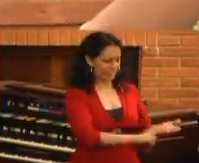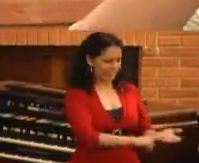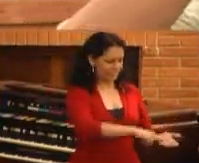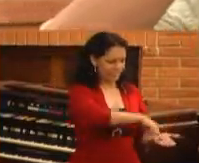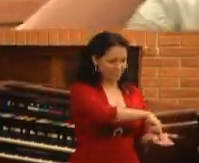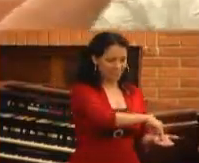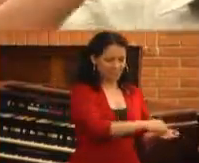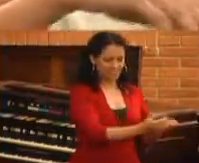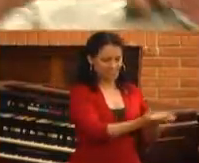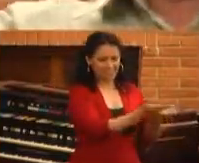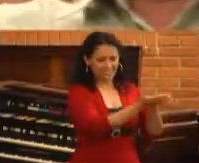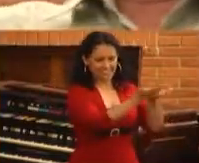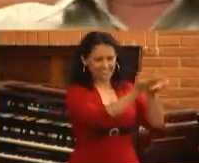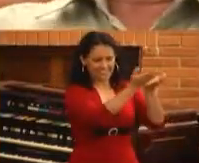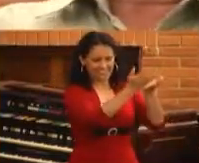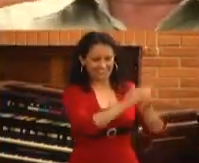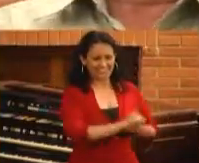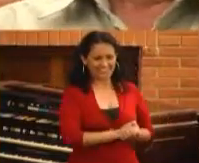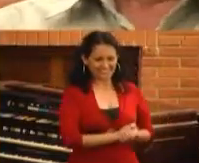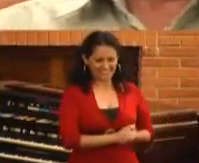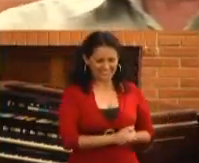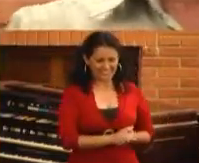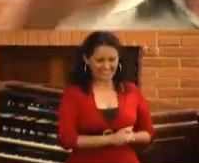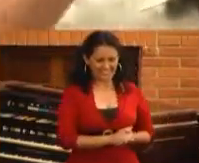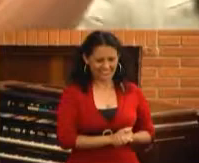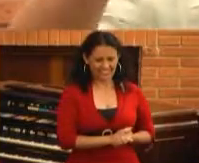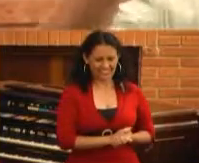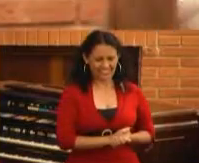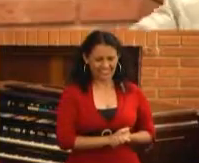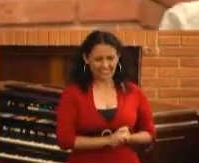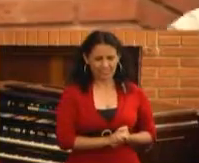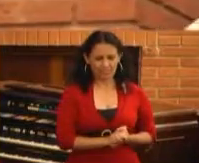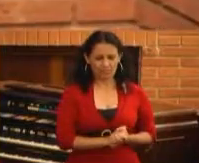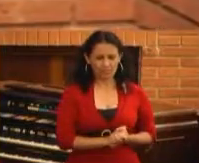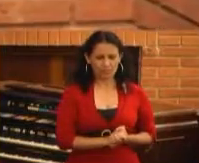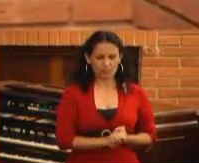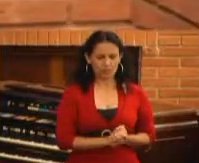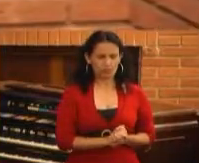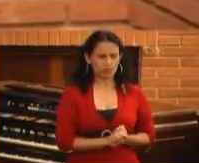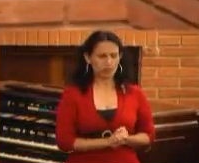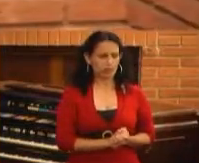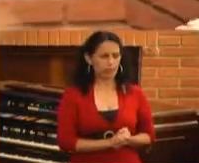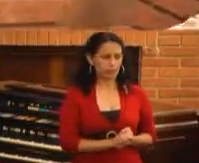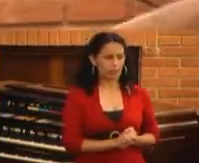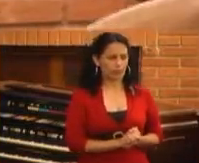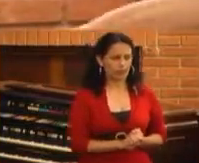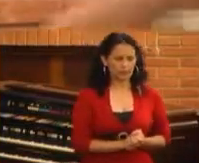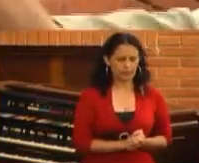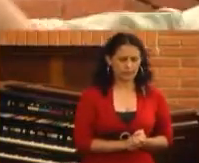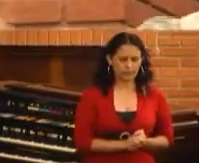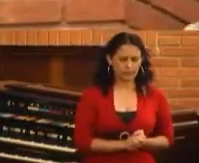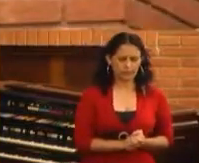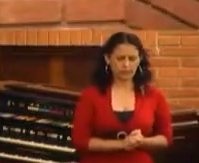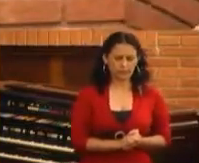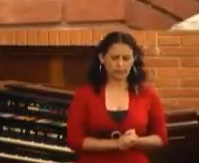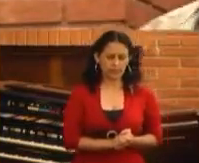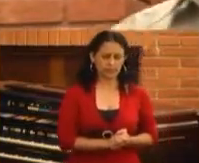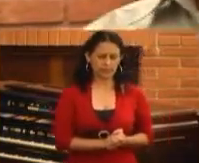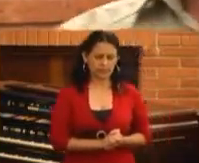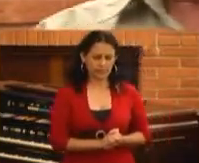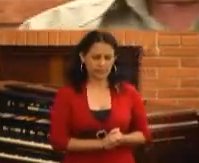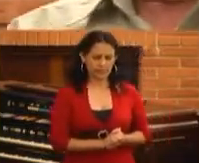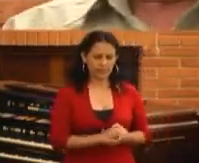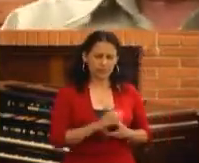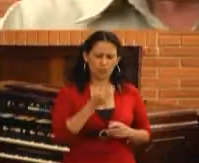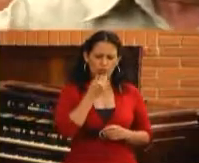comentarista de muito bom nome, mas eu pude discordar dele. Ele disse: Jesus não foi o primeiro da